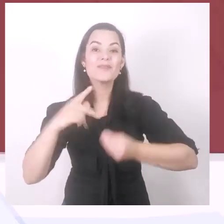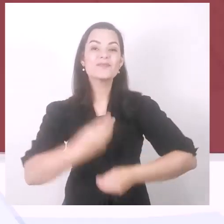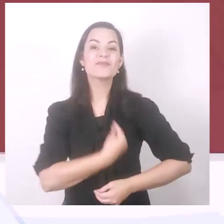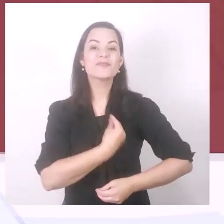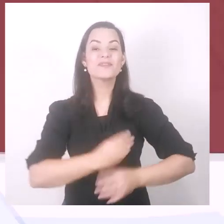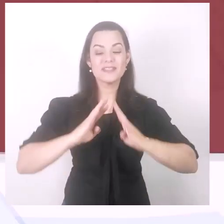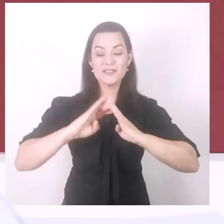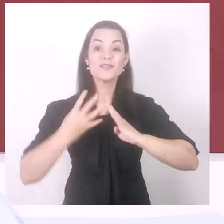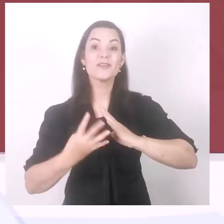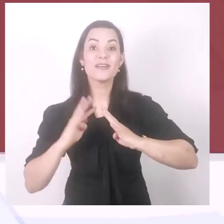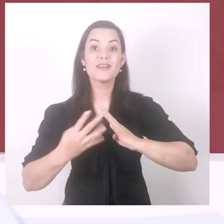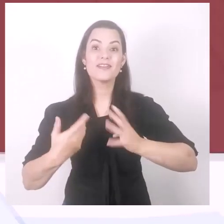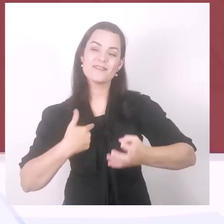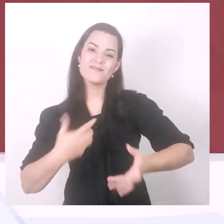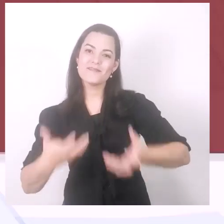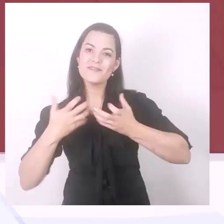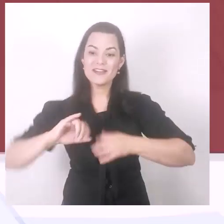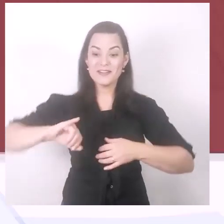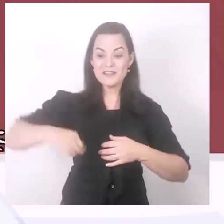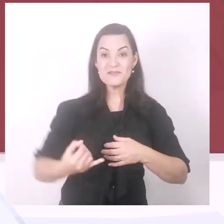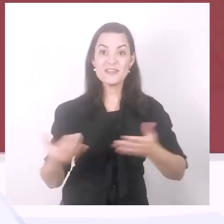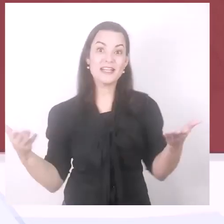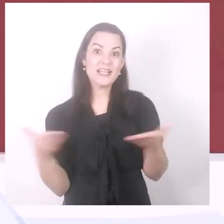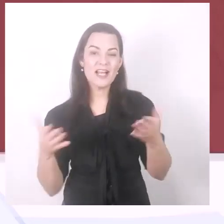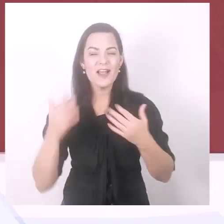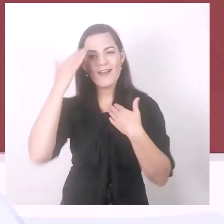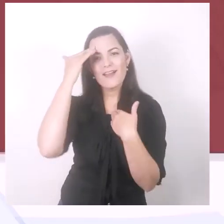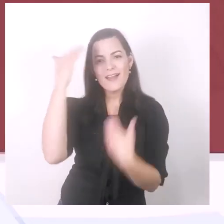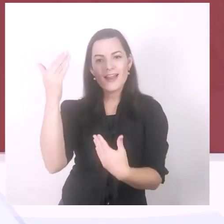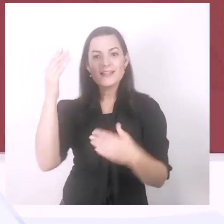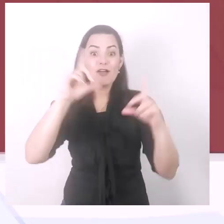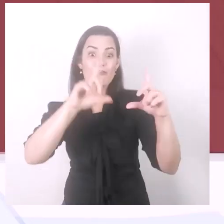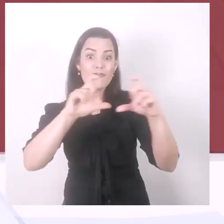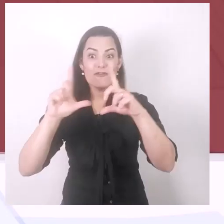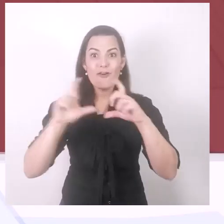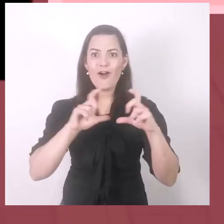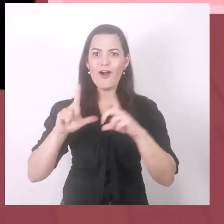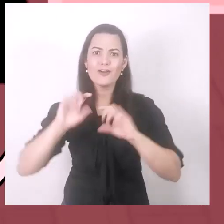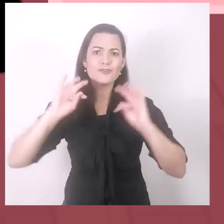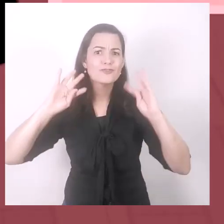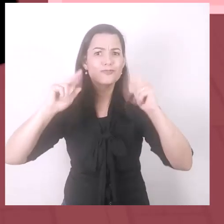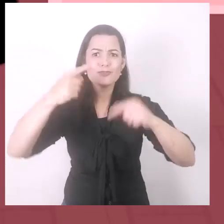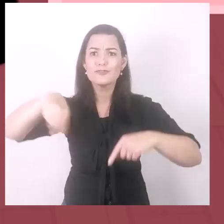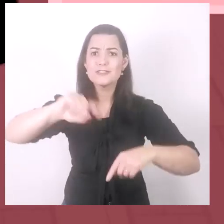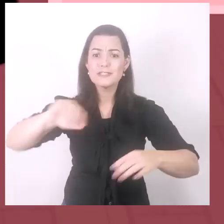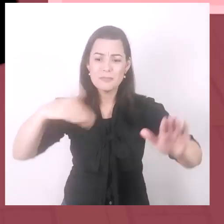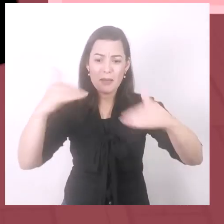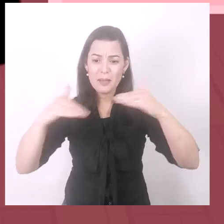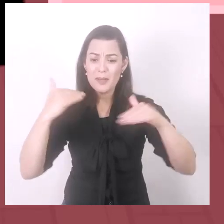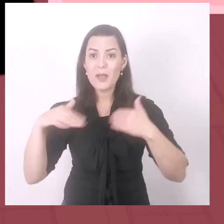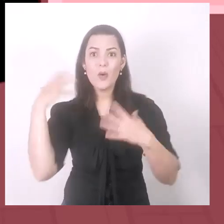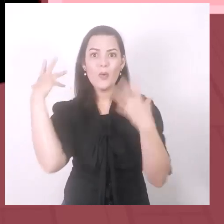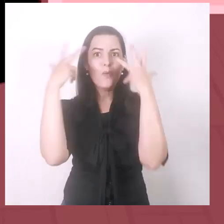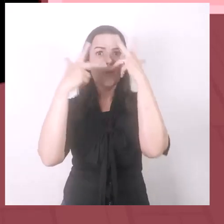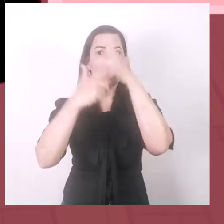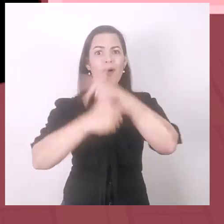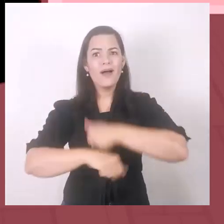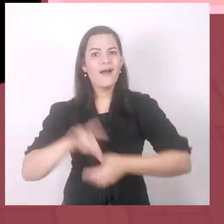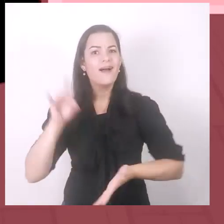quero aproveitar a ocasião para agradecer a todas as fotos que vocês me mandaram. As fotos são lindas e eu fiquei